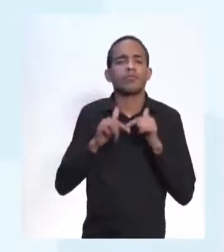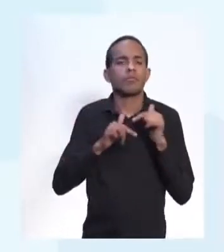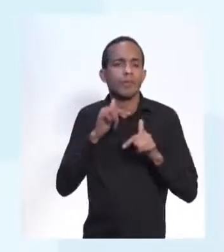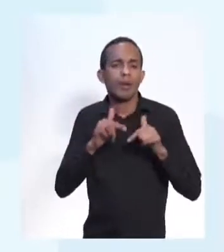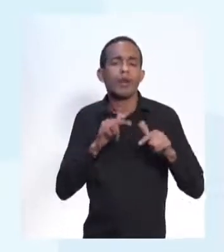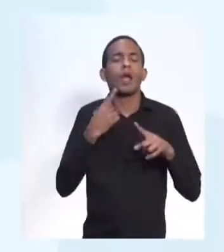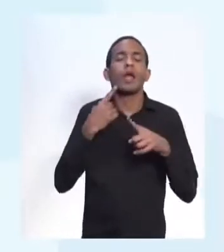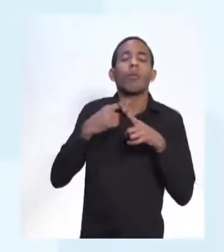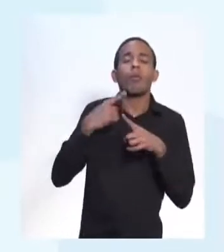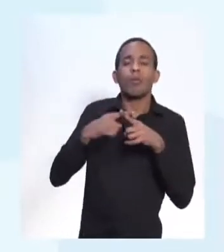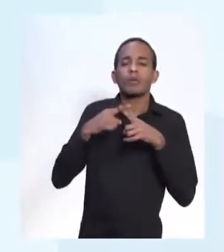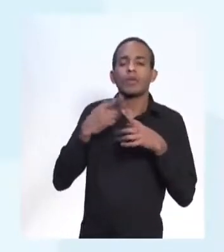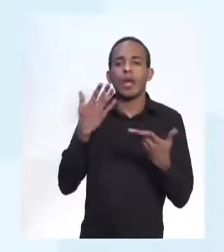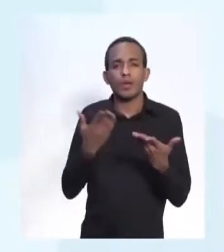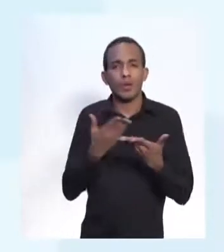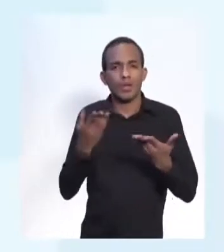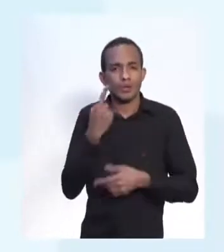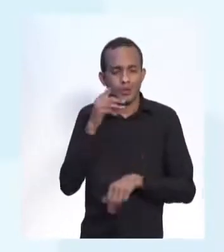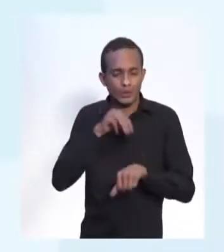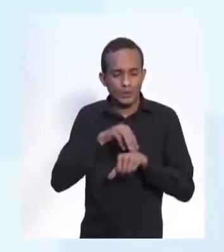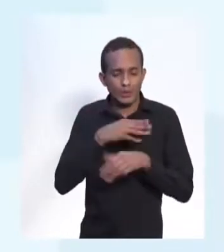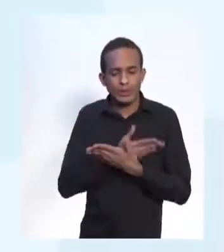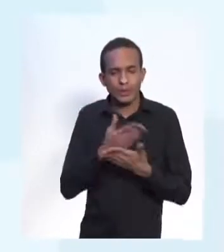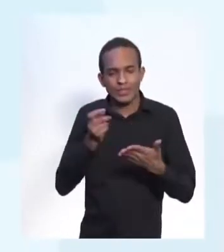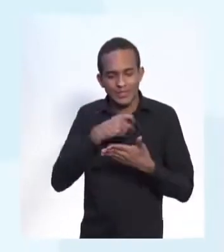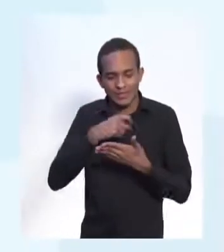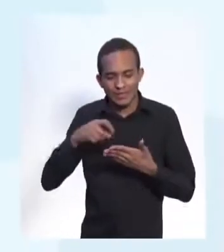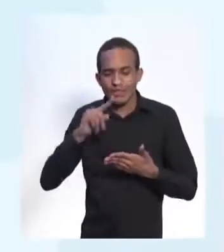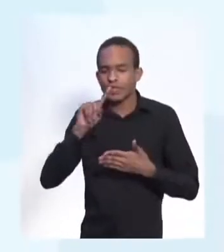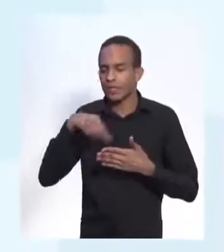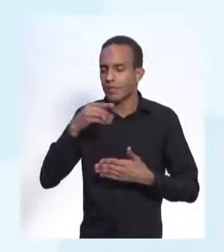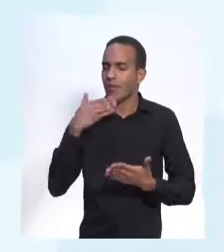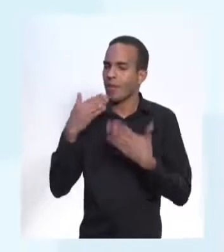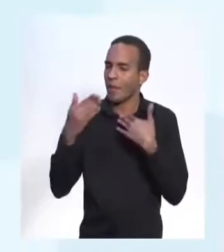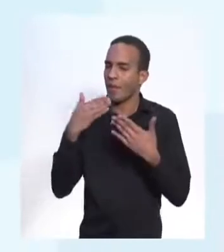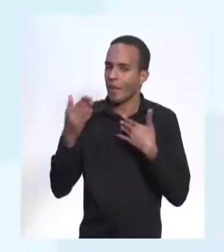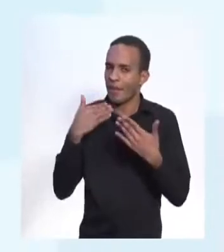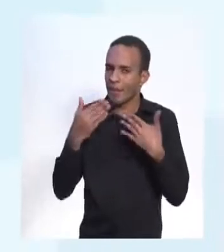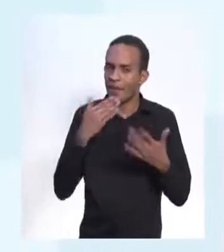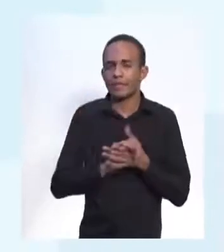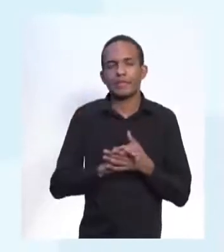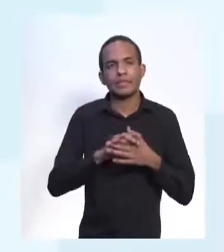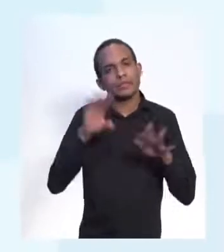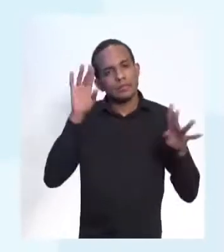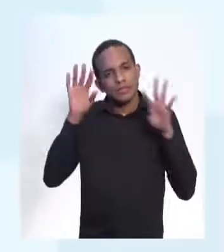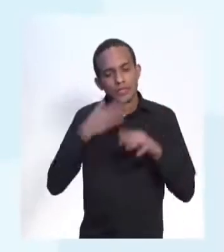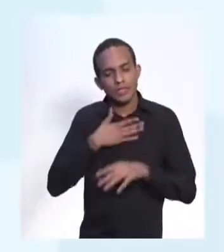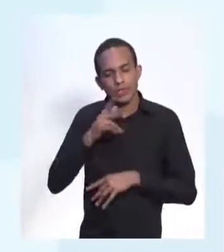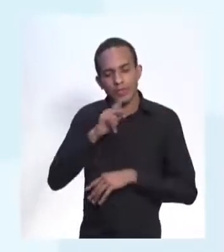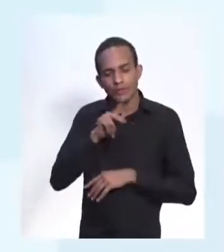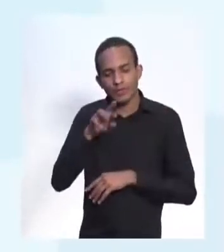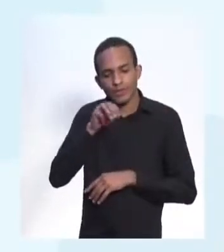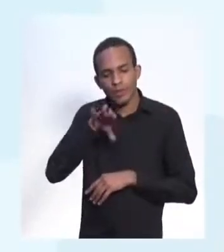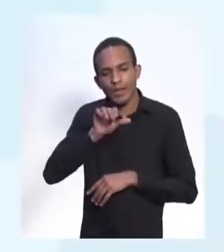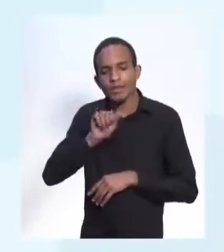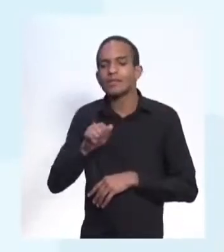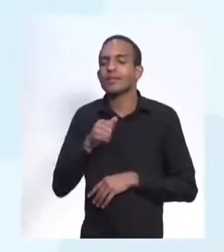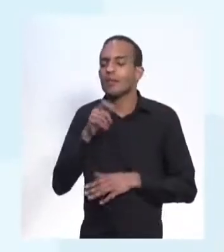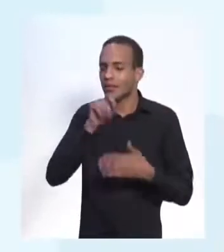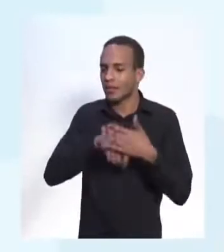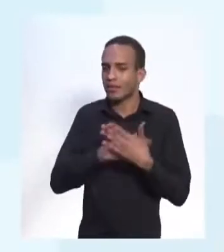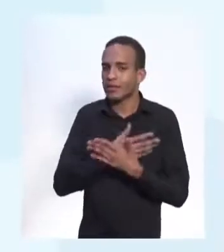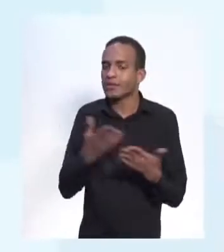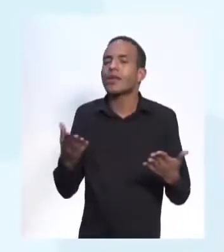e por quê? Eu vou deixar 1 minuto para vocês escreverem e depois a gente vai bater um papo. Então, imagina que eu e a professora Márcia vamos contratar você. Qual